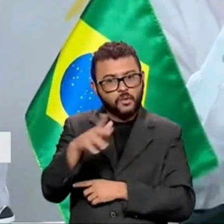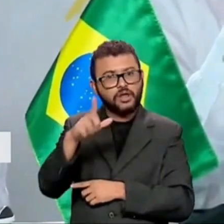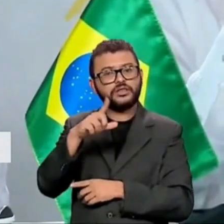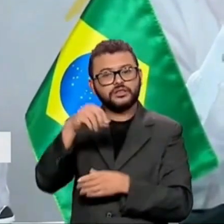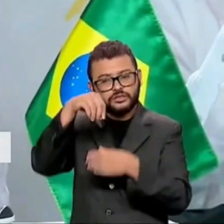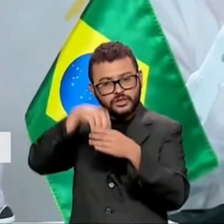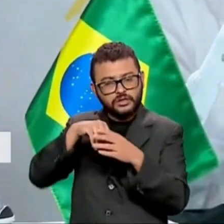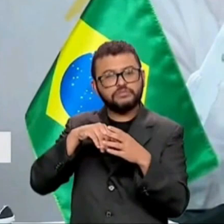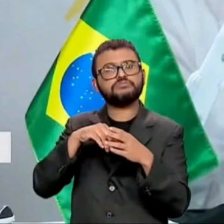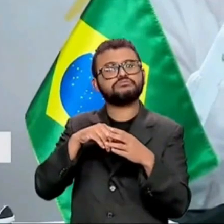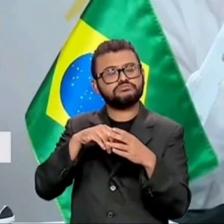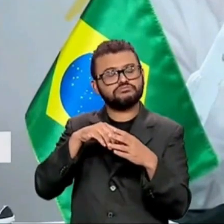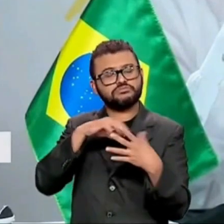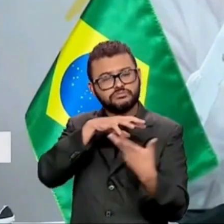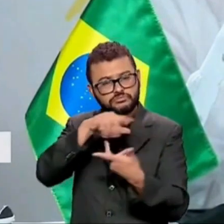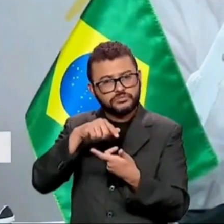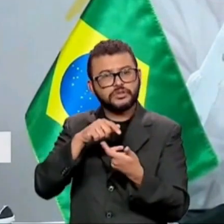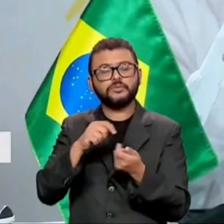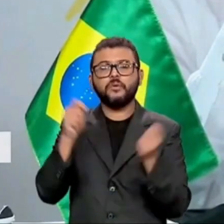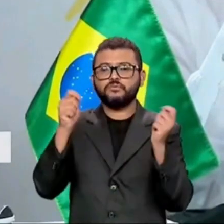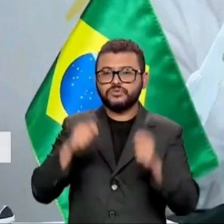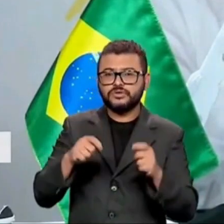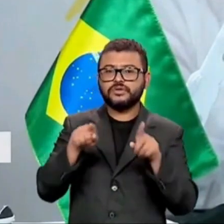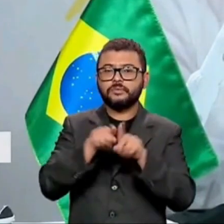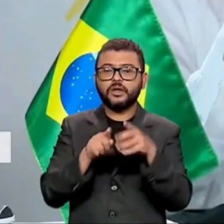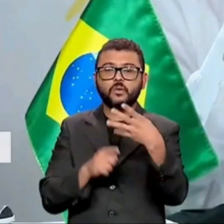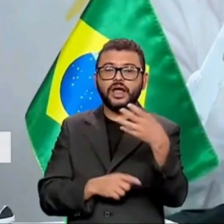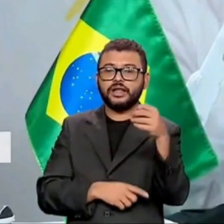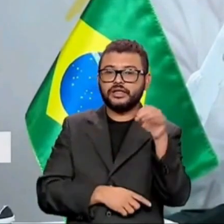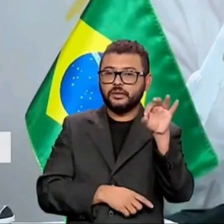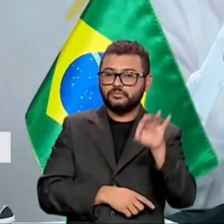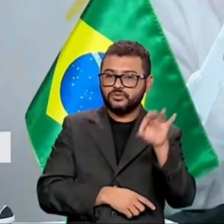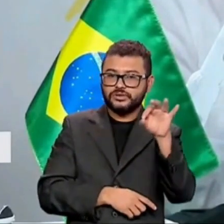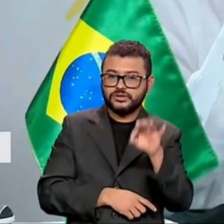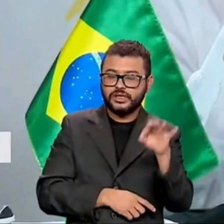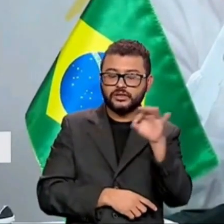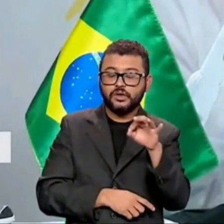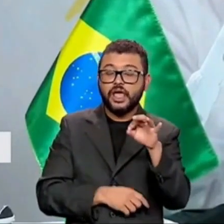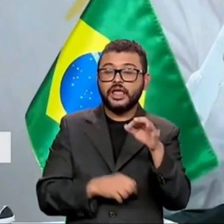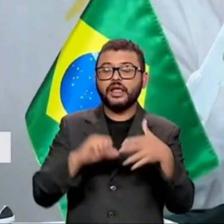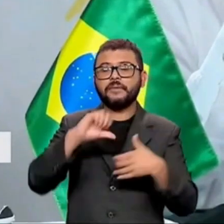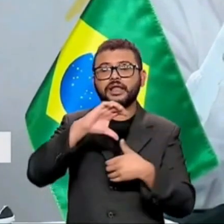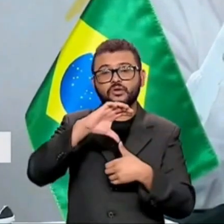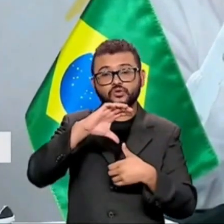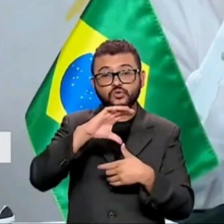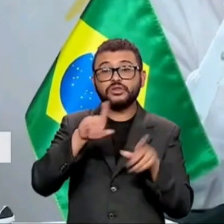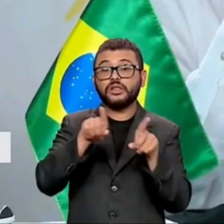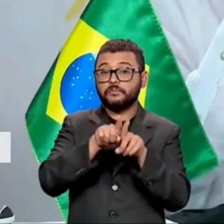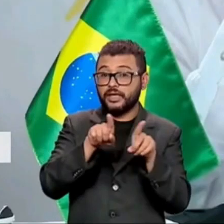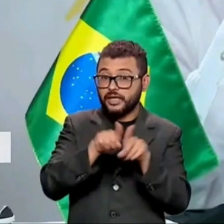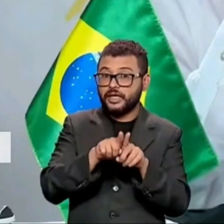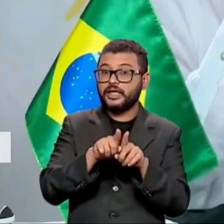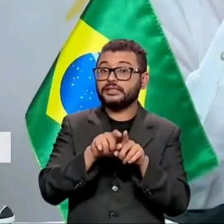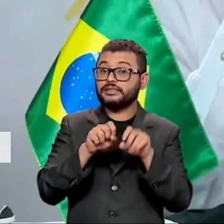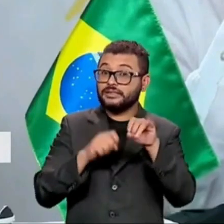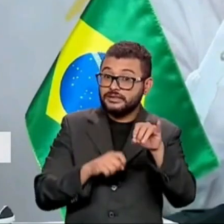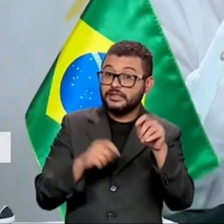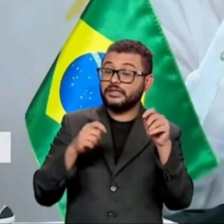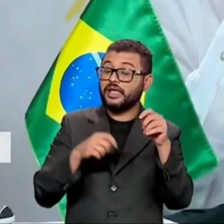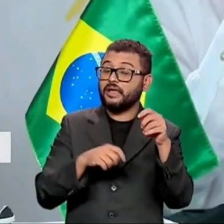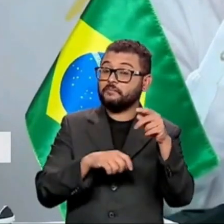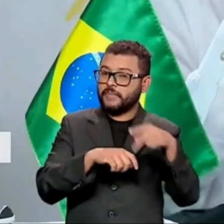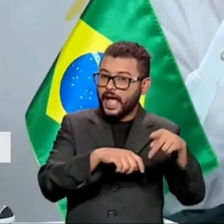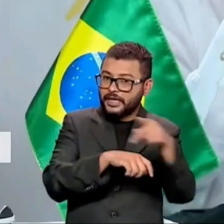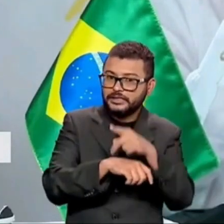subterrâneo. Ocupa 40% do território da América do Sul. E se fosse um país,